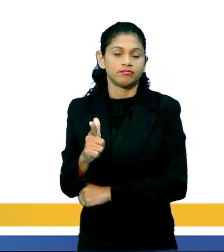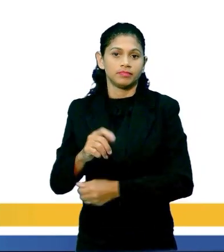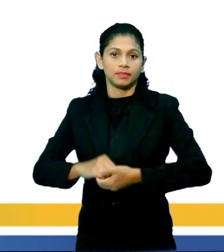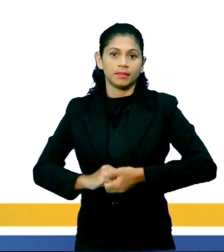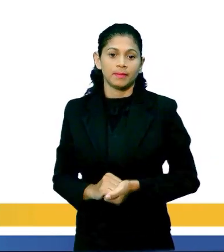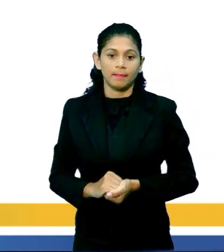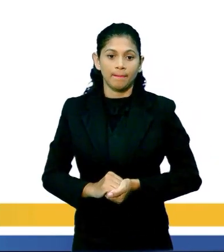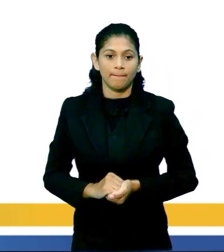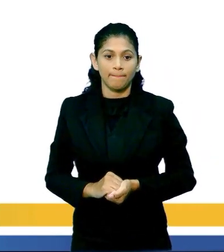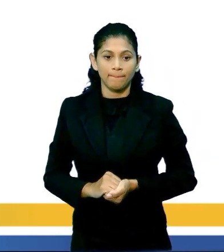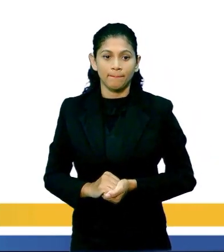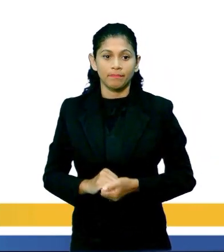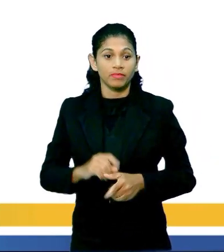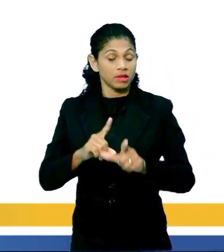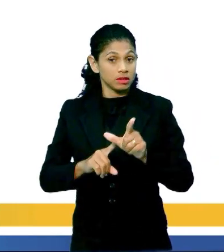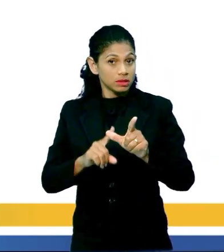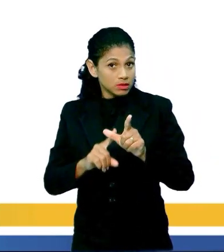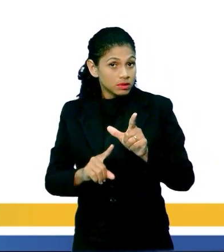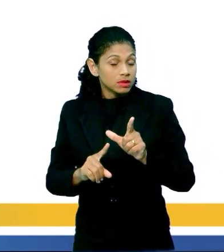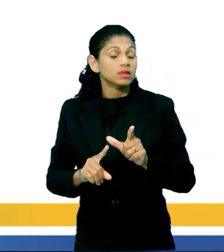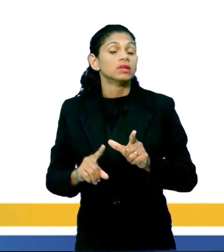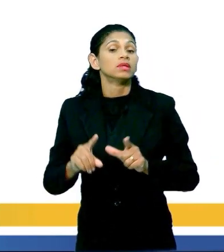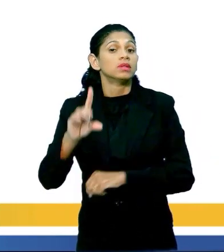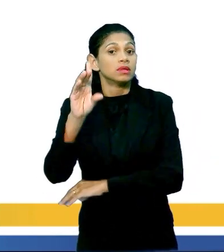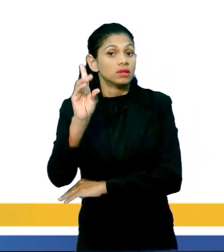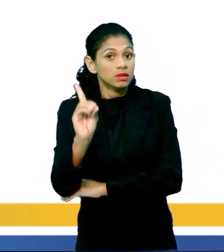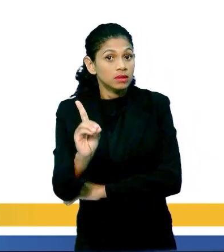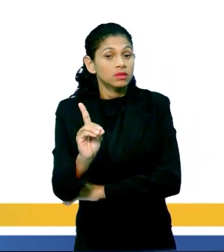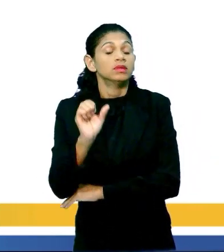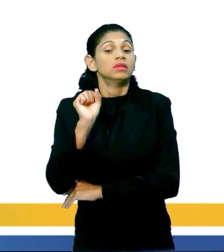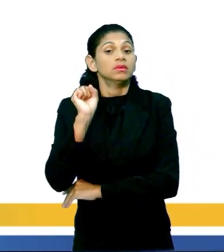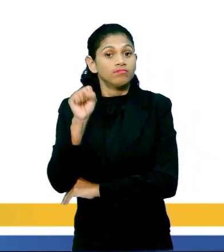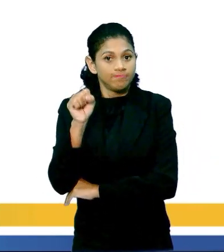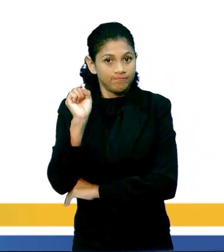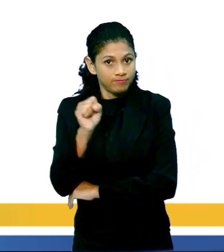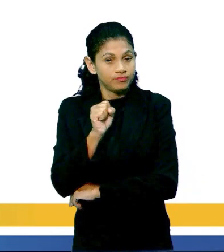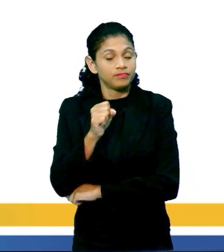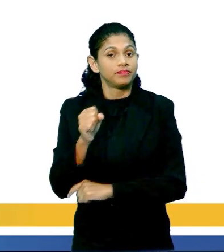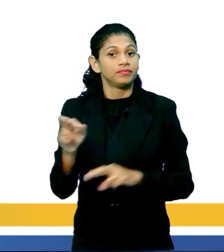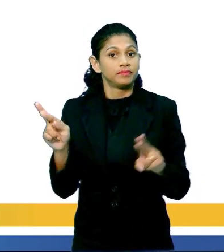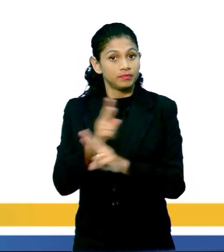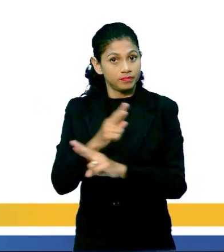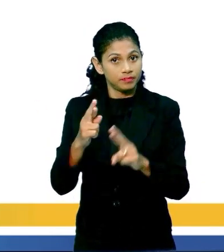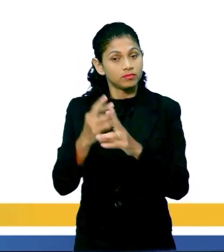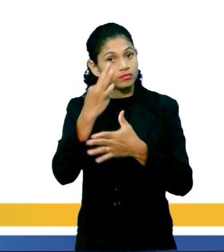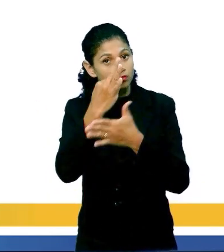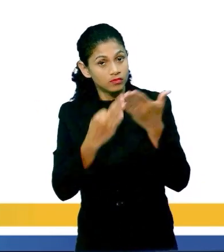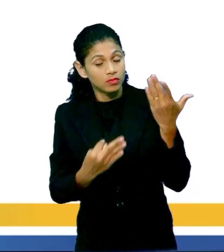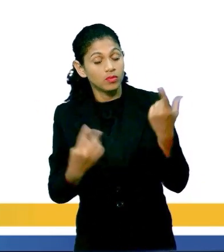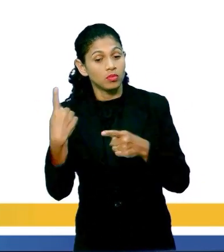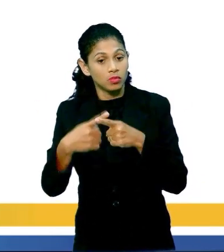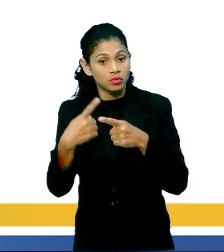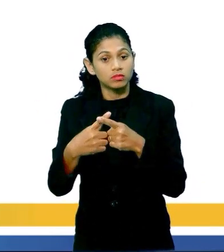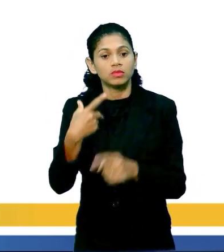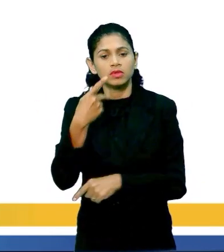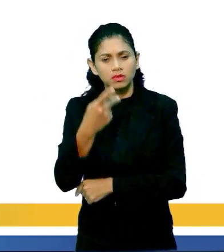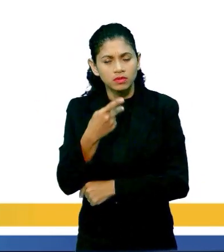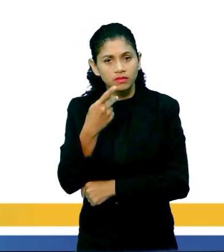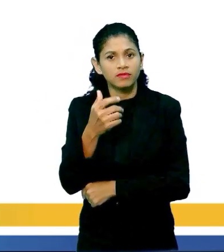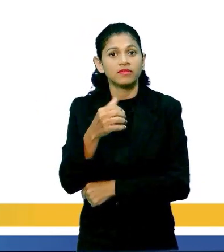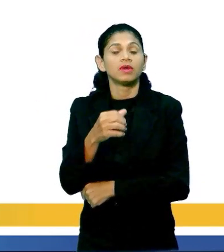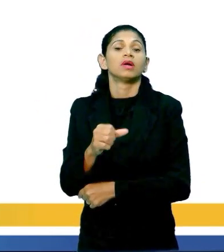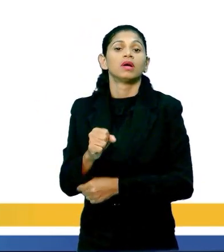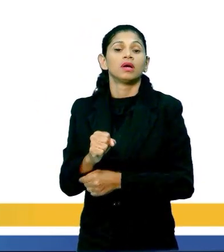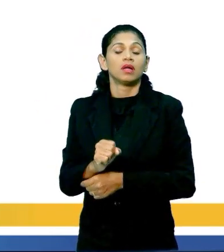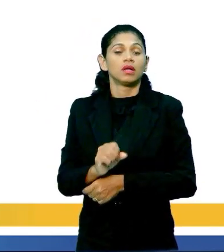A letra D ela está sim de acordo com o texto, ok? Exatamente porque ele fala sobre a questão das Nações